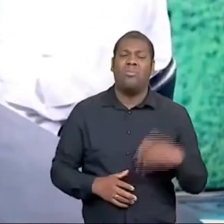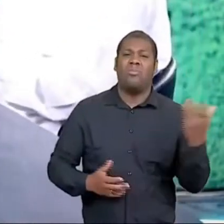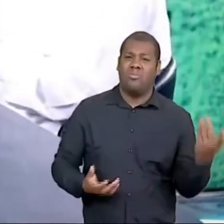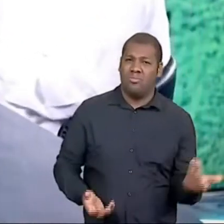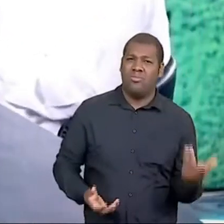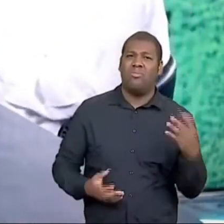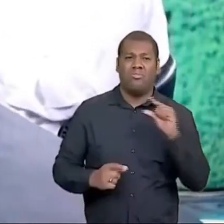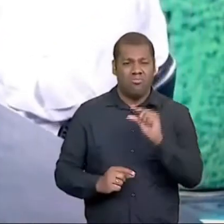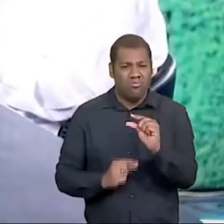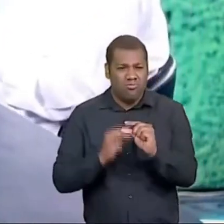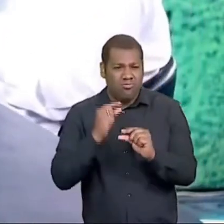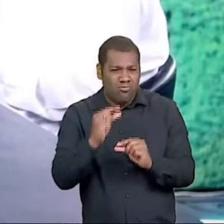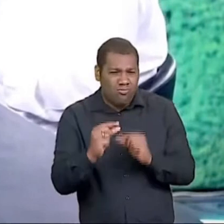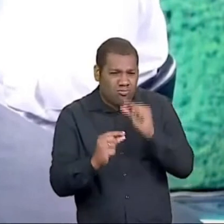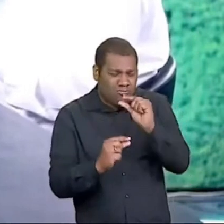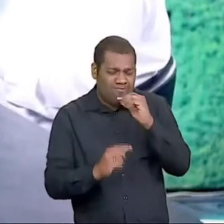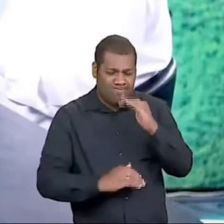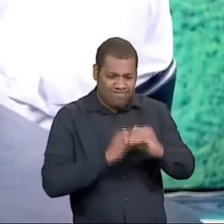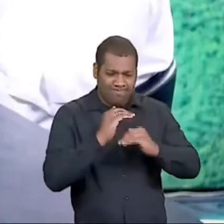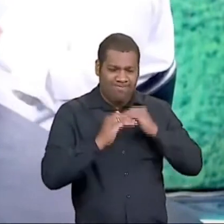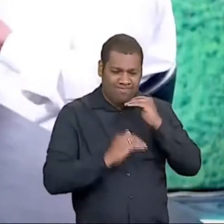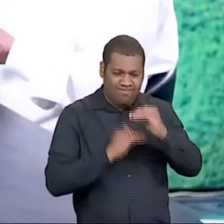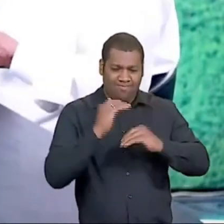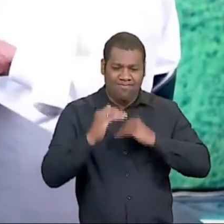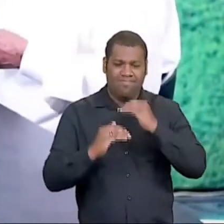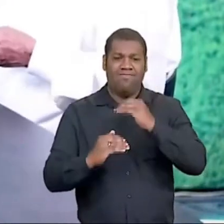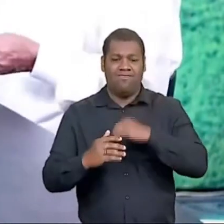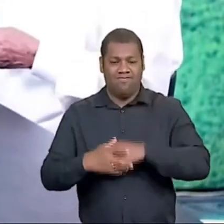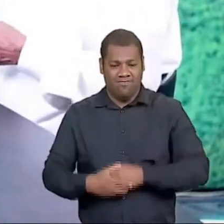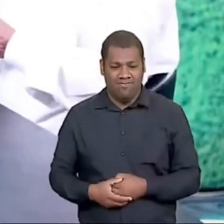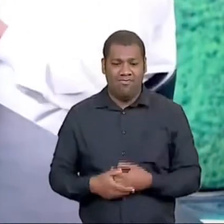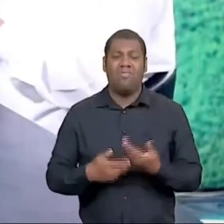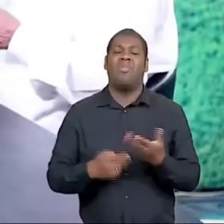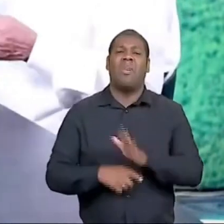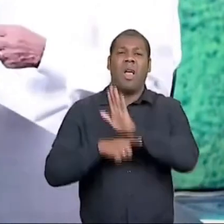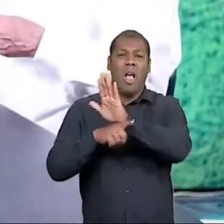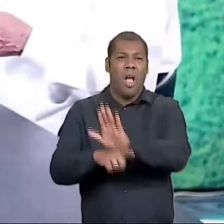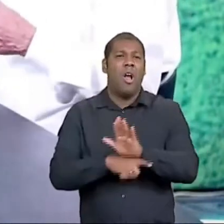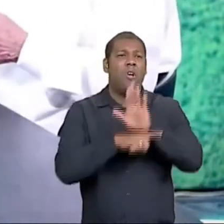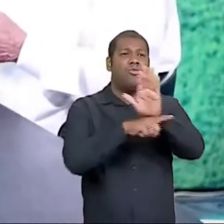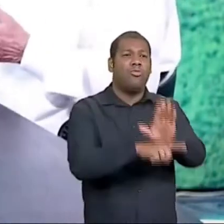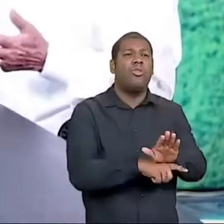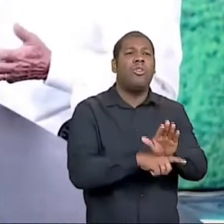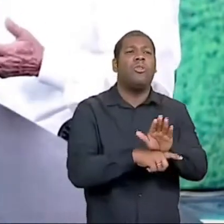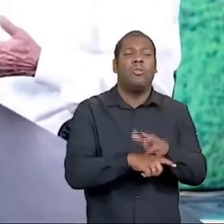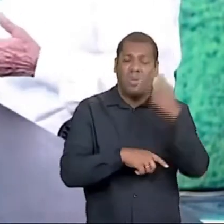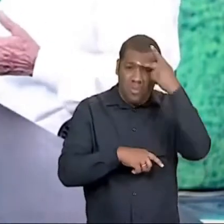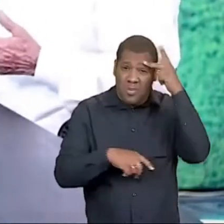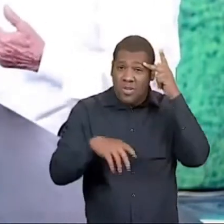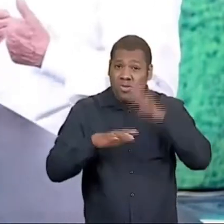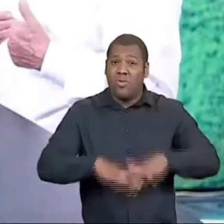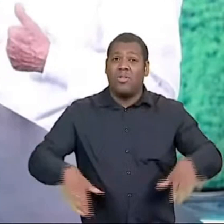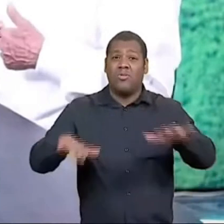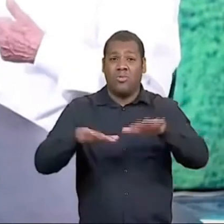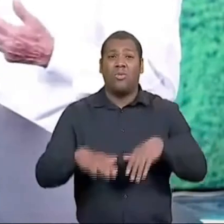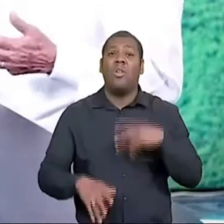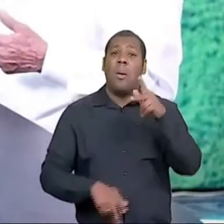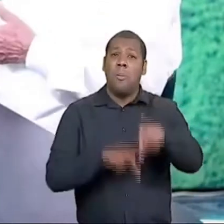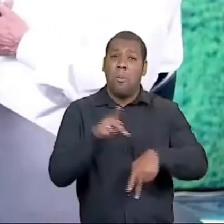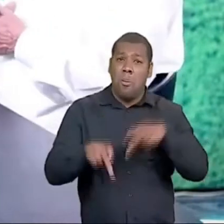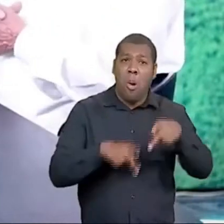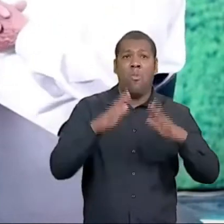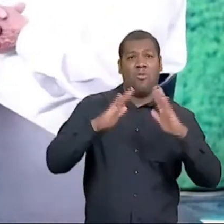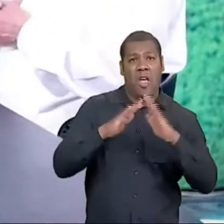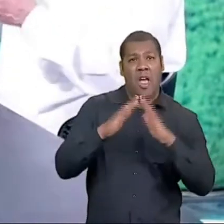aos poucos a gente vai suprir todas as necessidades que o povo que mora em lugares mais distantes tem. E cuidar